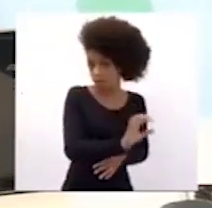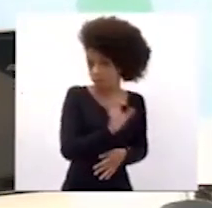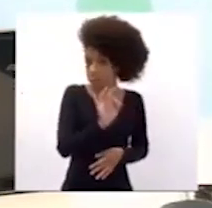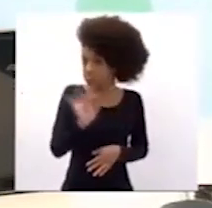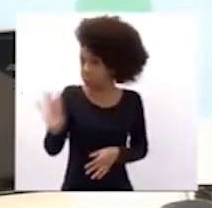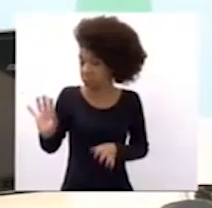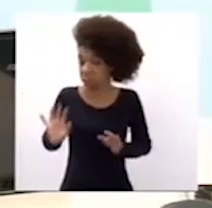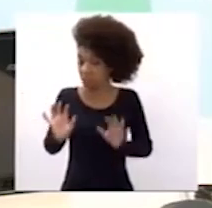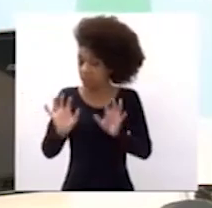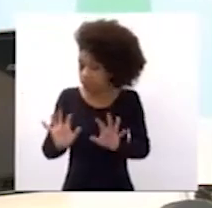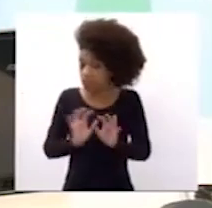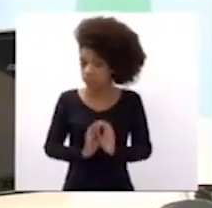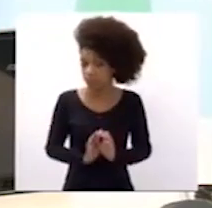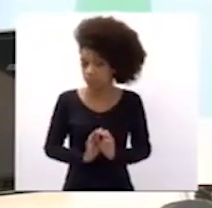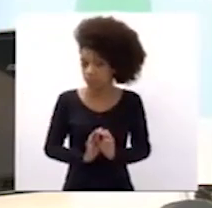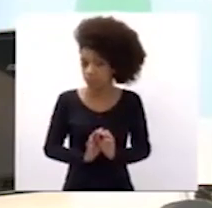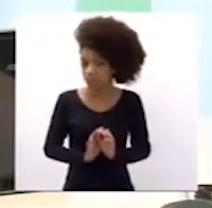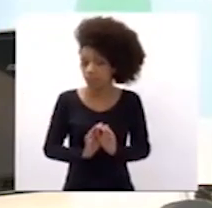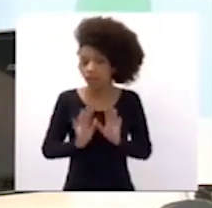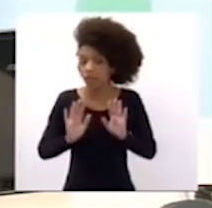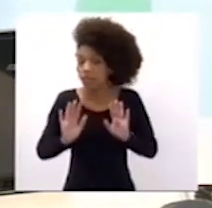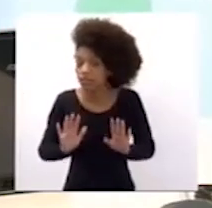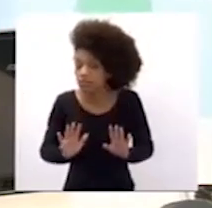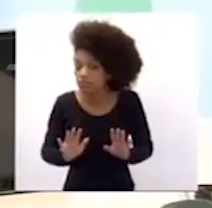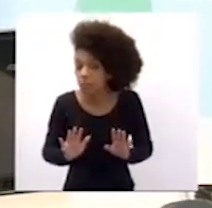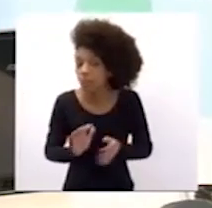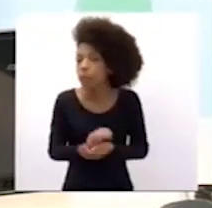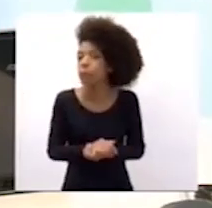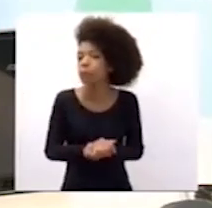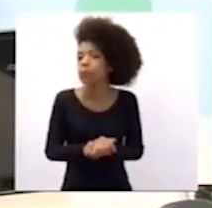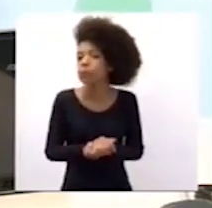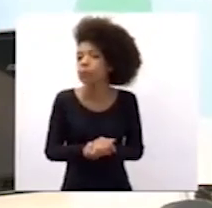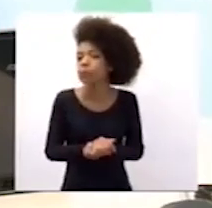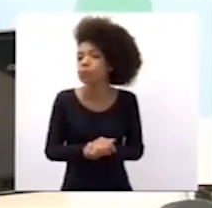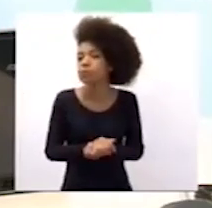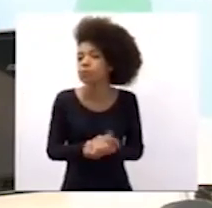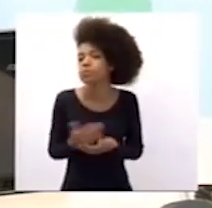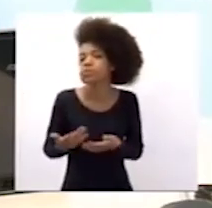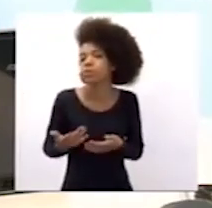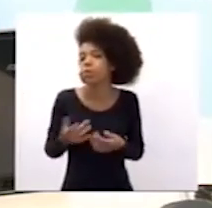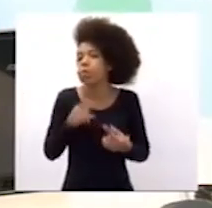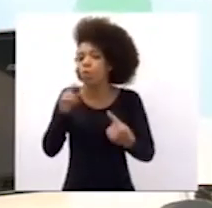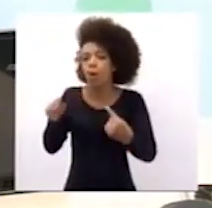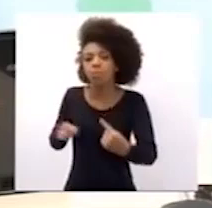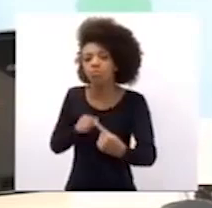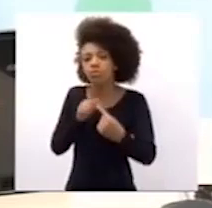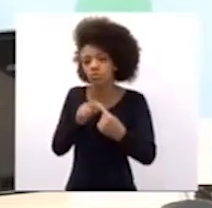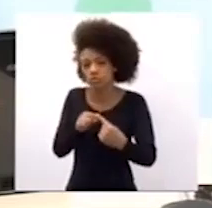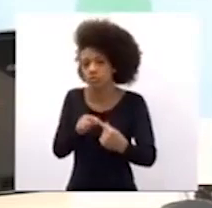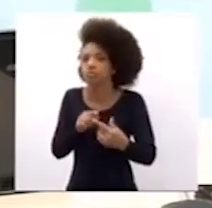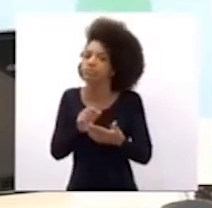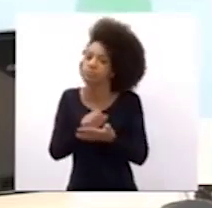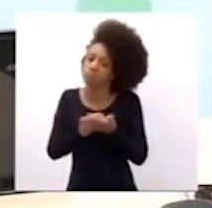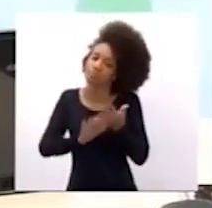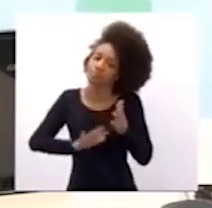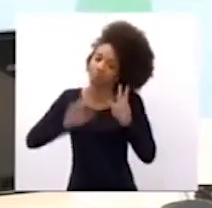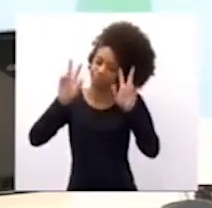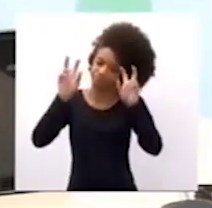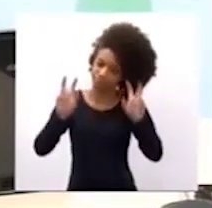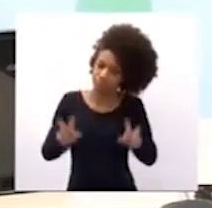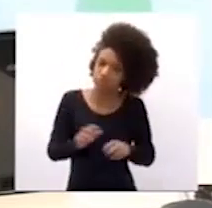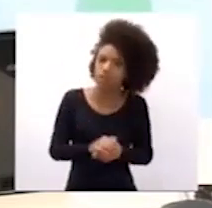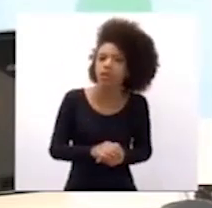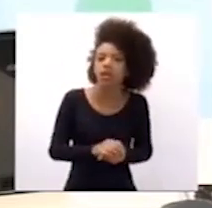também diferente. E aí, de acordo com o objetivo dessa pauta, que é refletir sobre